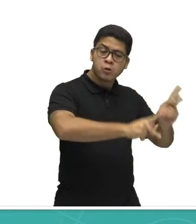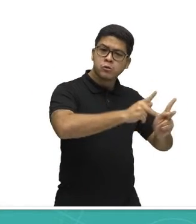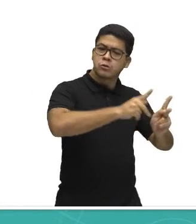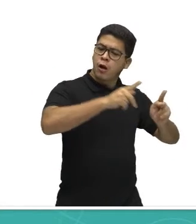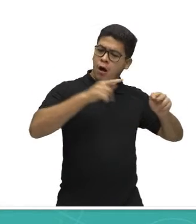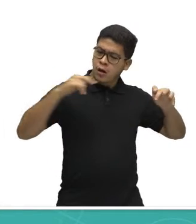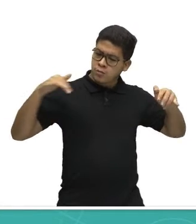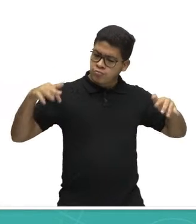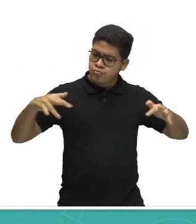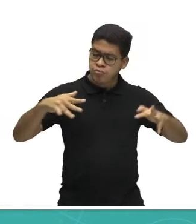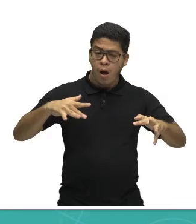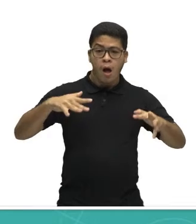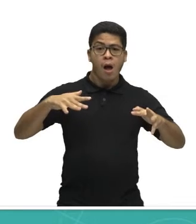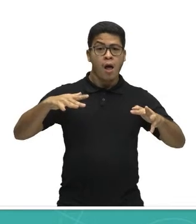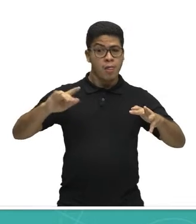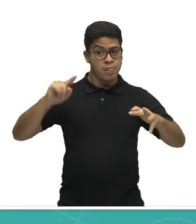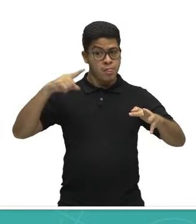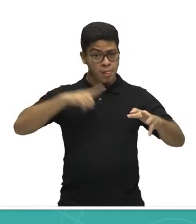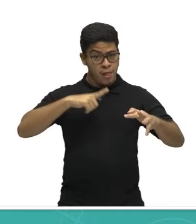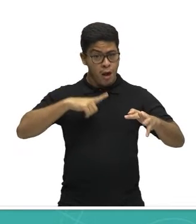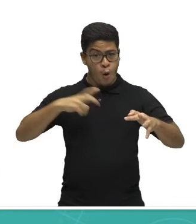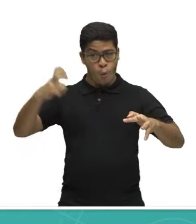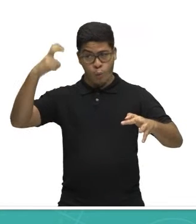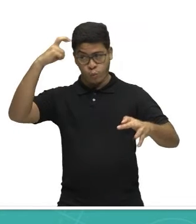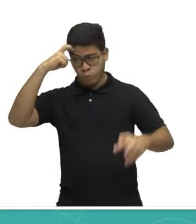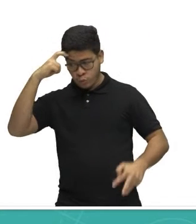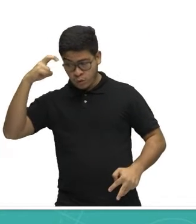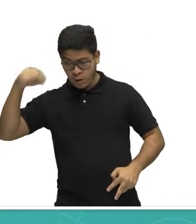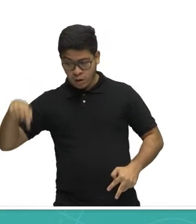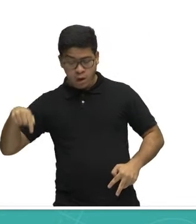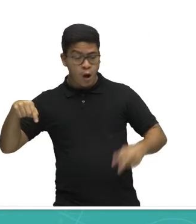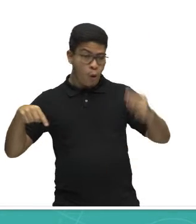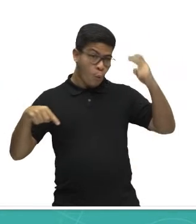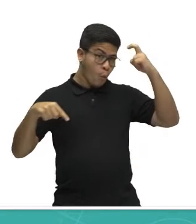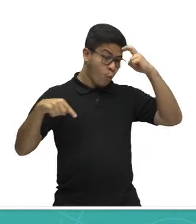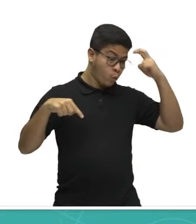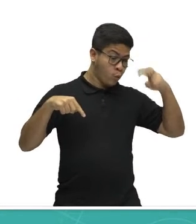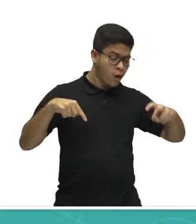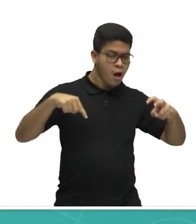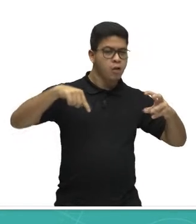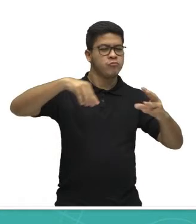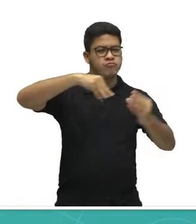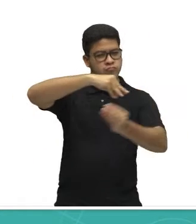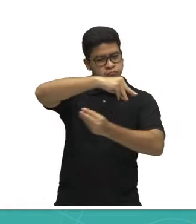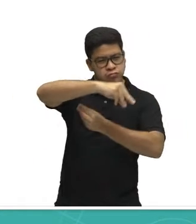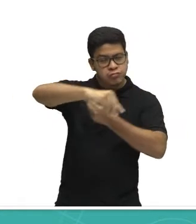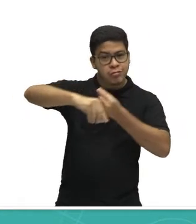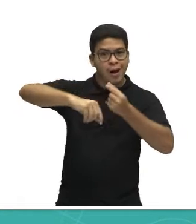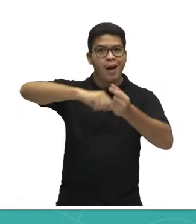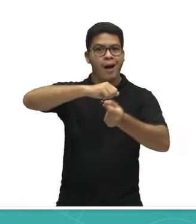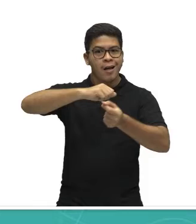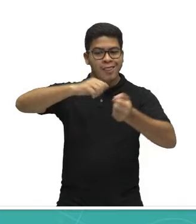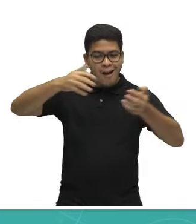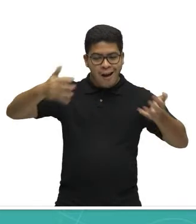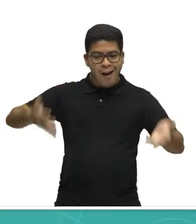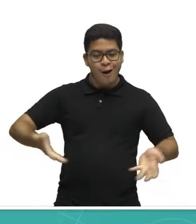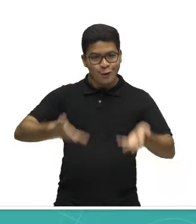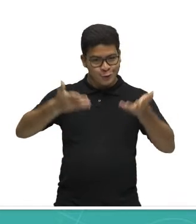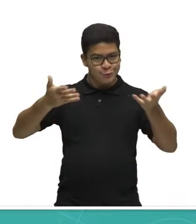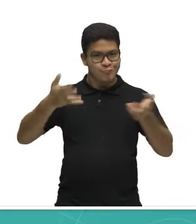nossas tradições, nossa religião, nossas comidas, tudo, a gente sofreu influência desses